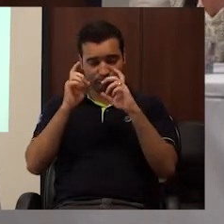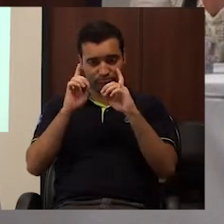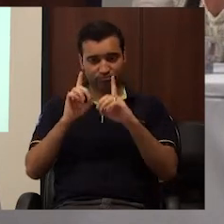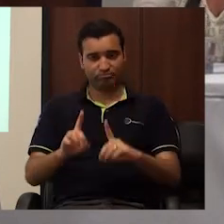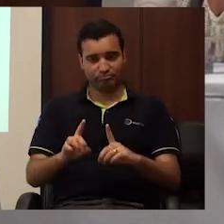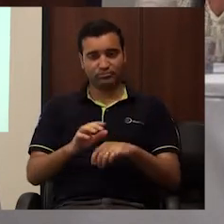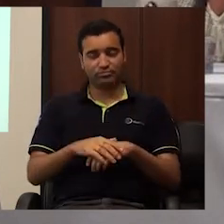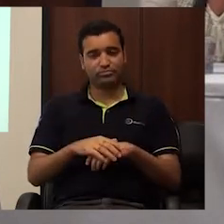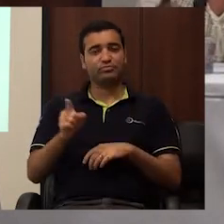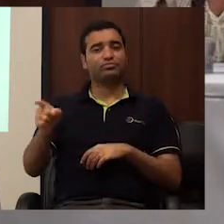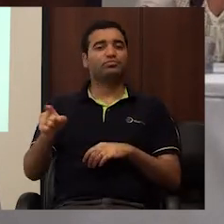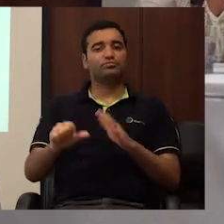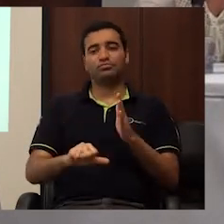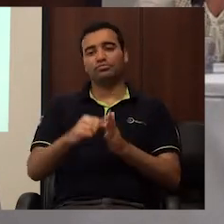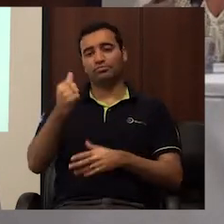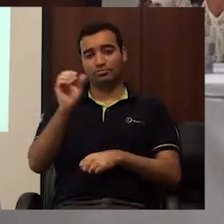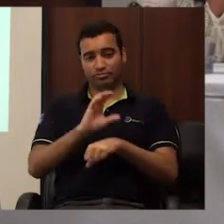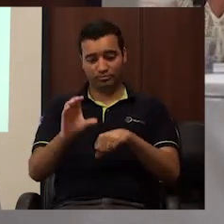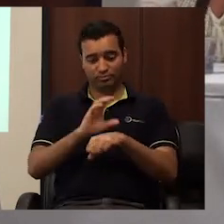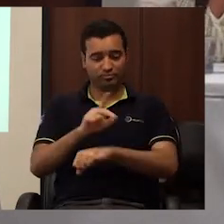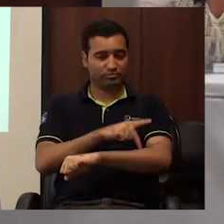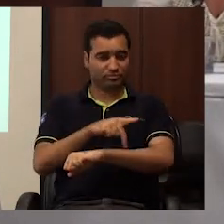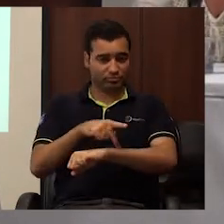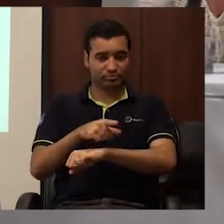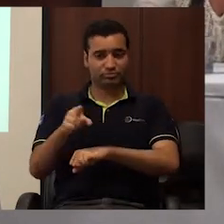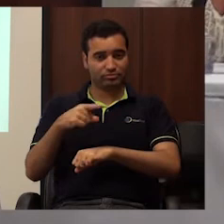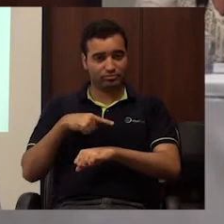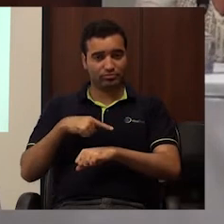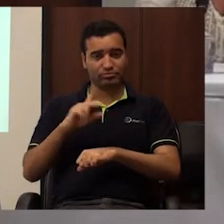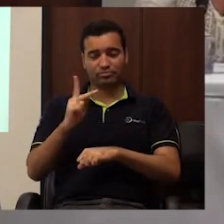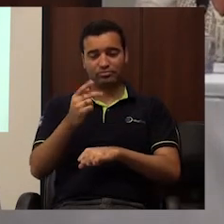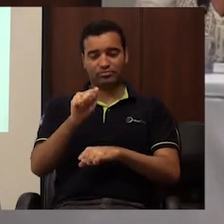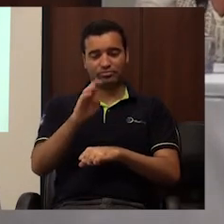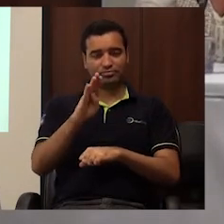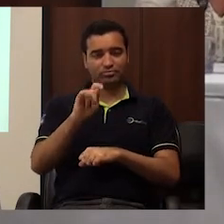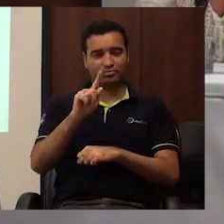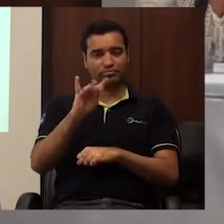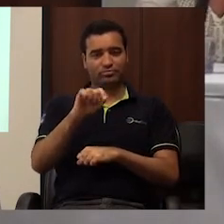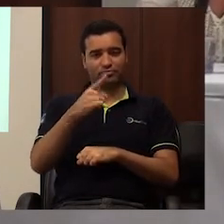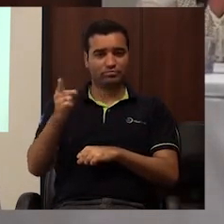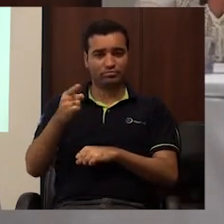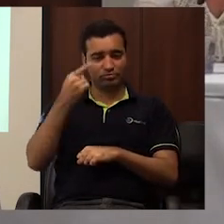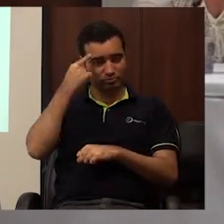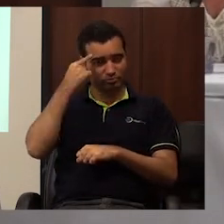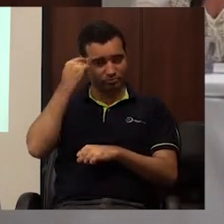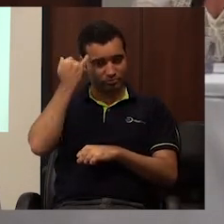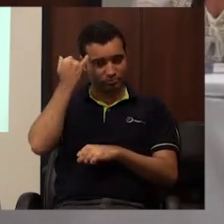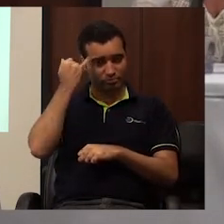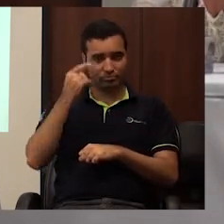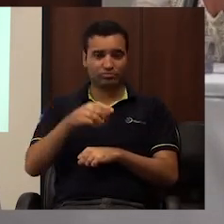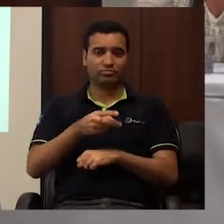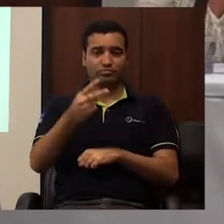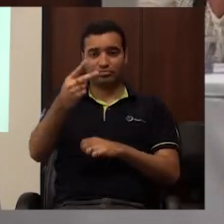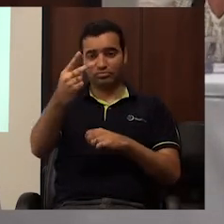o primeiro curso de pedagogia com habilitação em deficientes mentais. E a segunda foi o